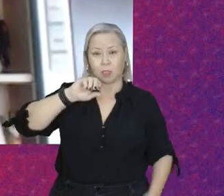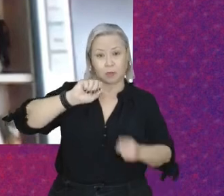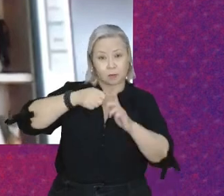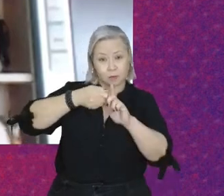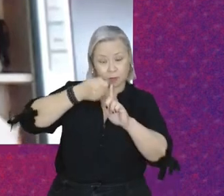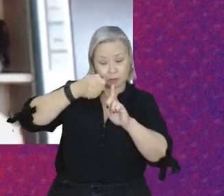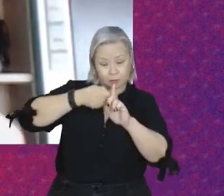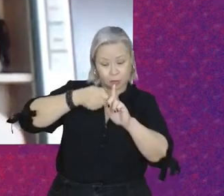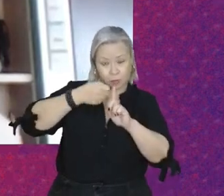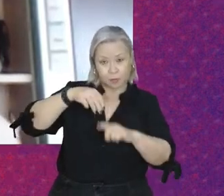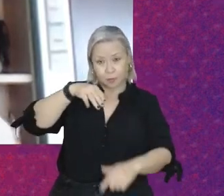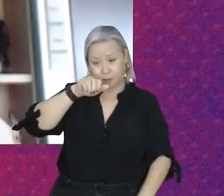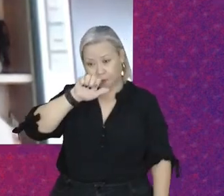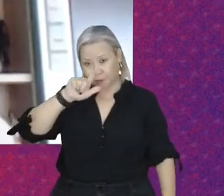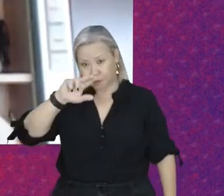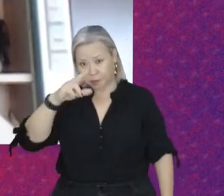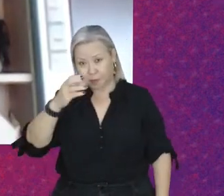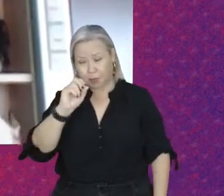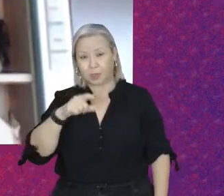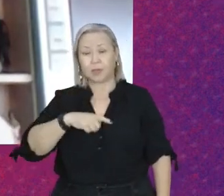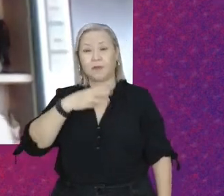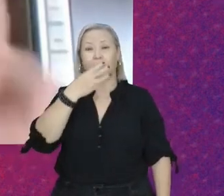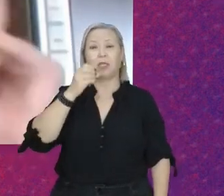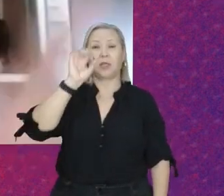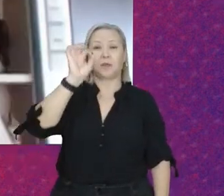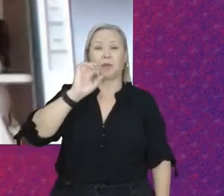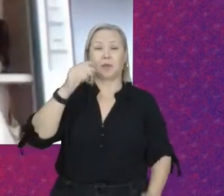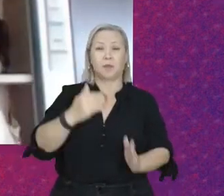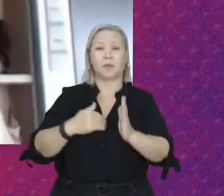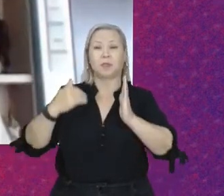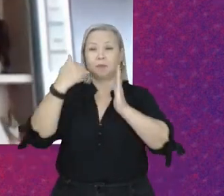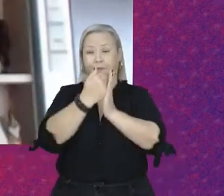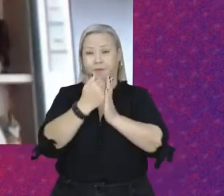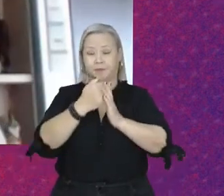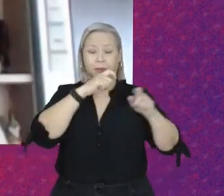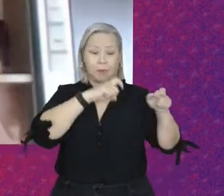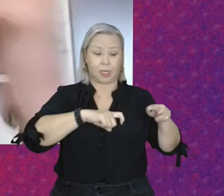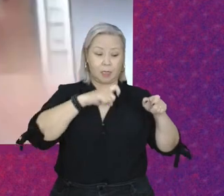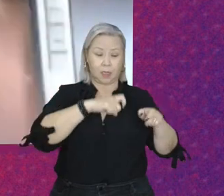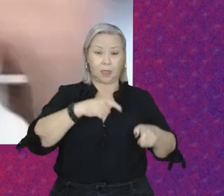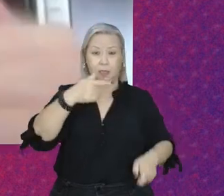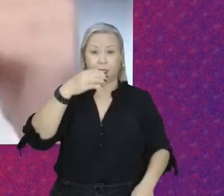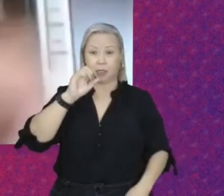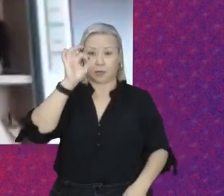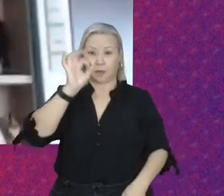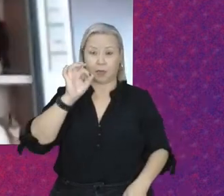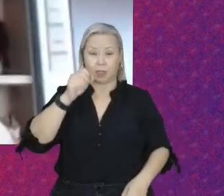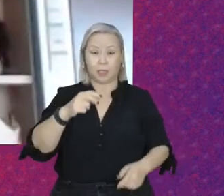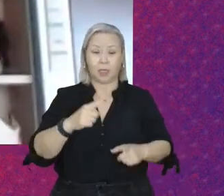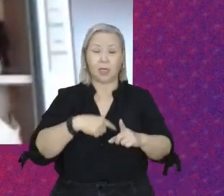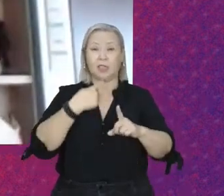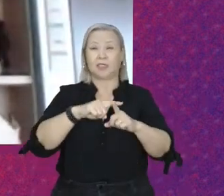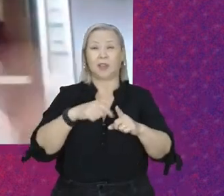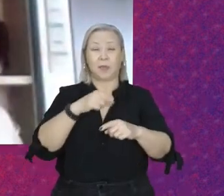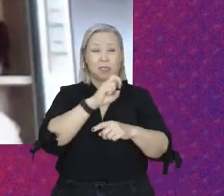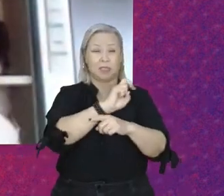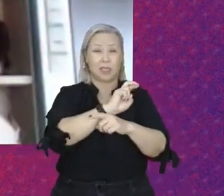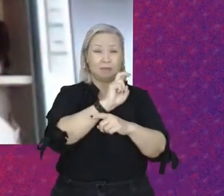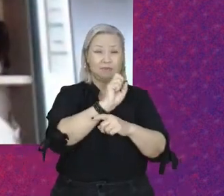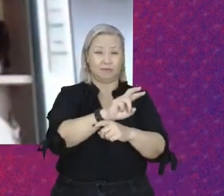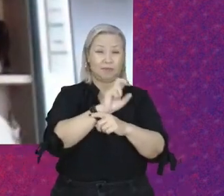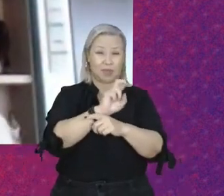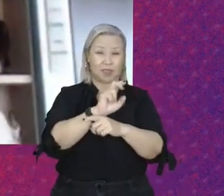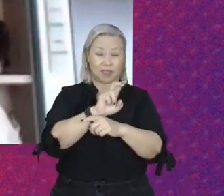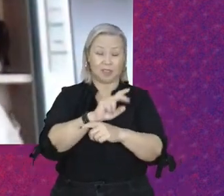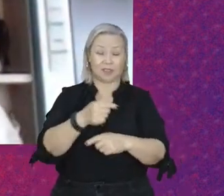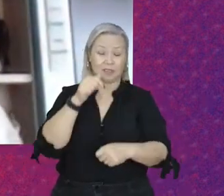teve 30% do aumento da área agrícola, né, e 70% do uso de aumento no uso de agrotóxicos, a fome